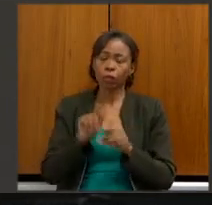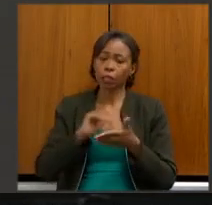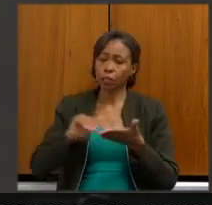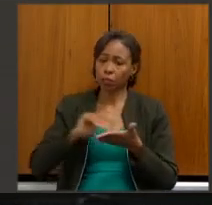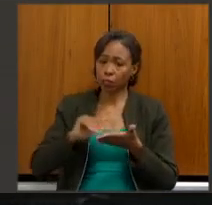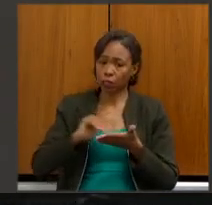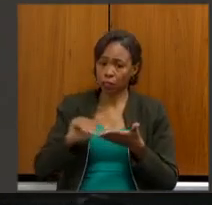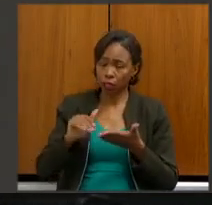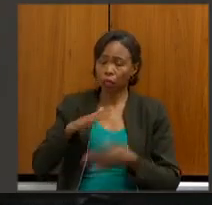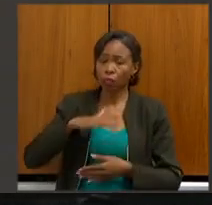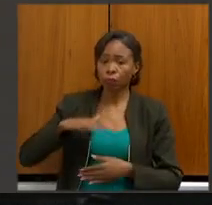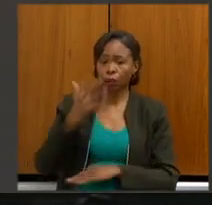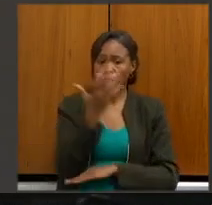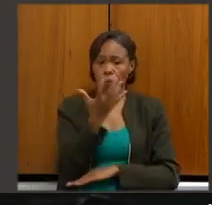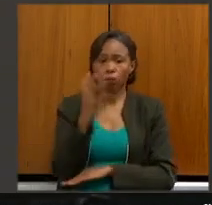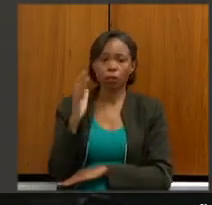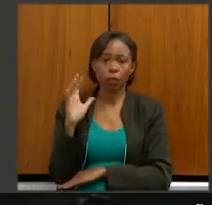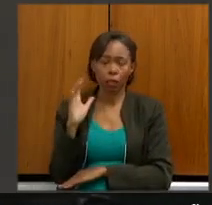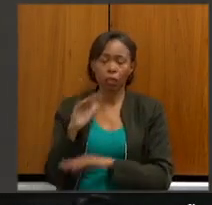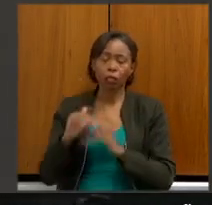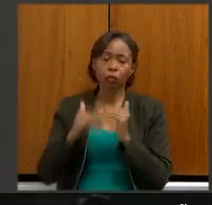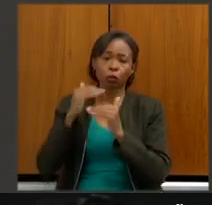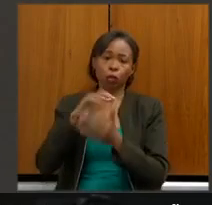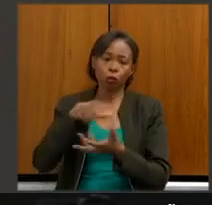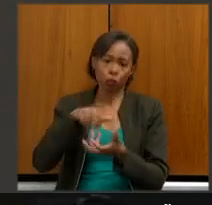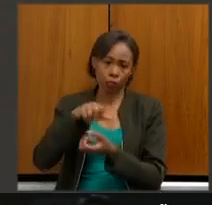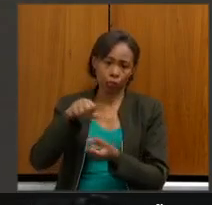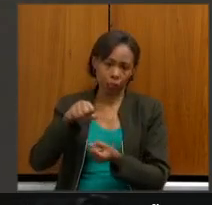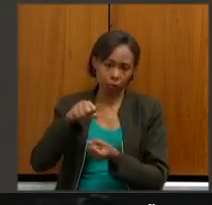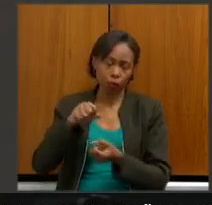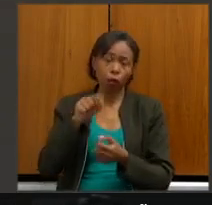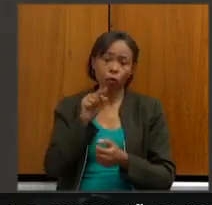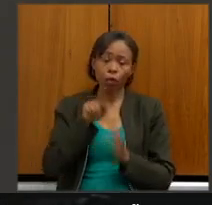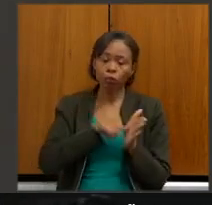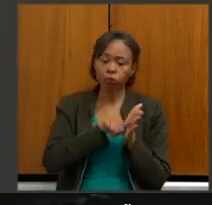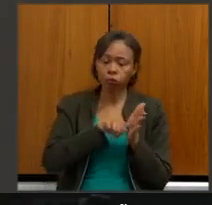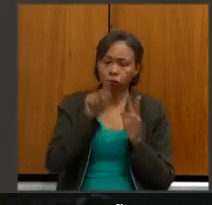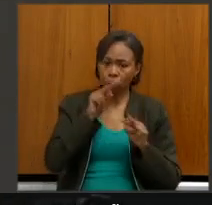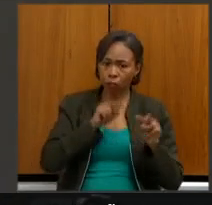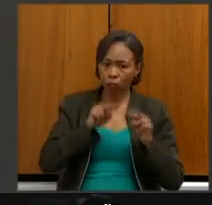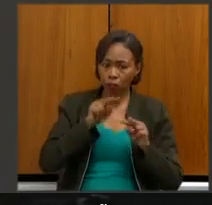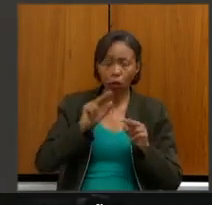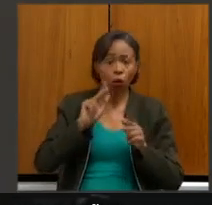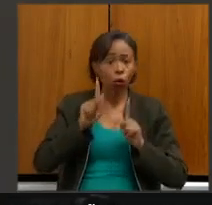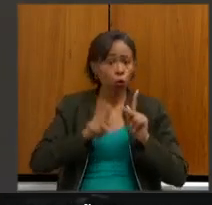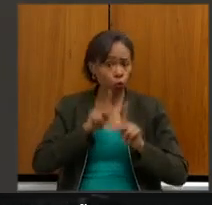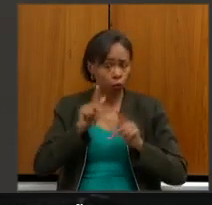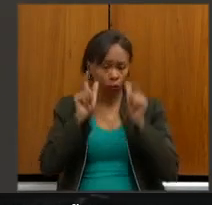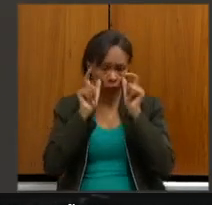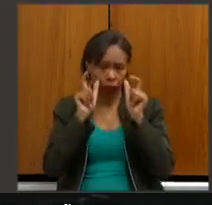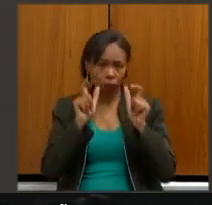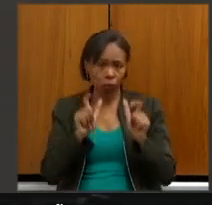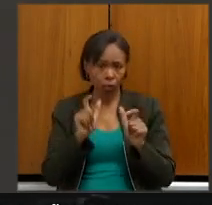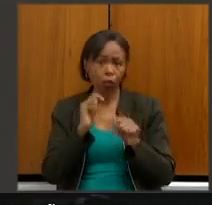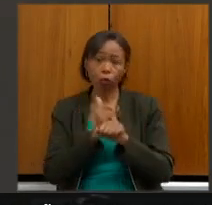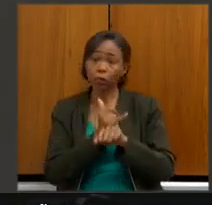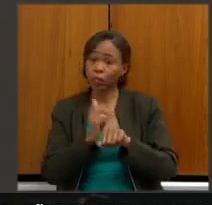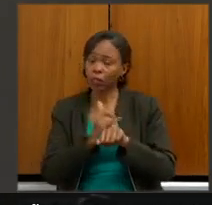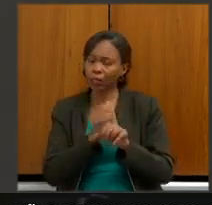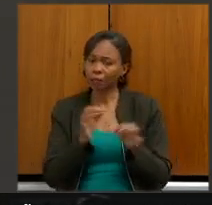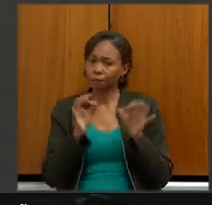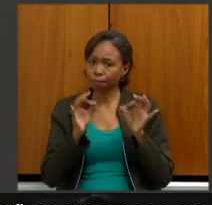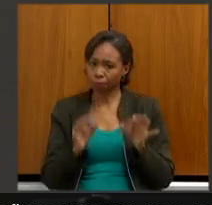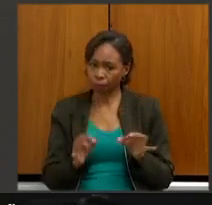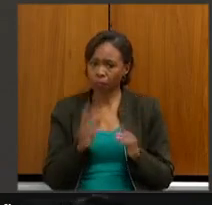Secretaria de Estado de Meio Ambiente e desenvolvimento sustentável para consultar os povos interessados mediante procedimentos apropriados